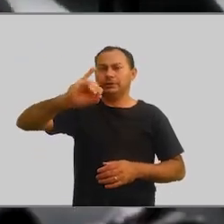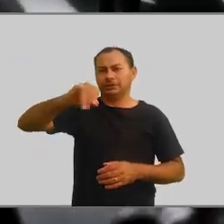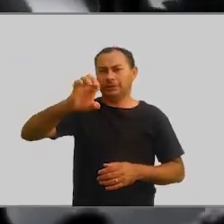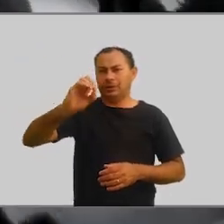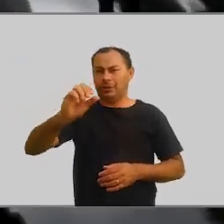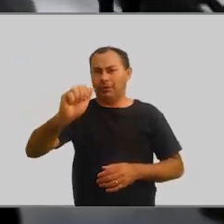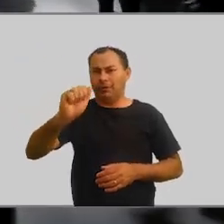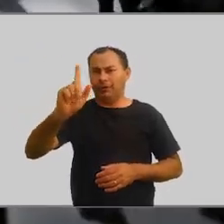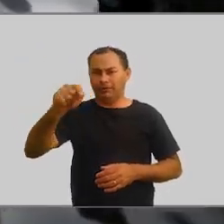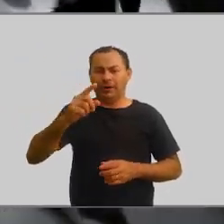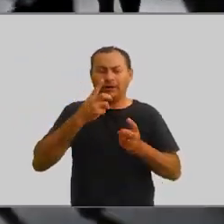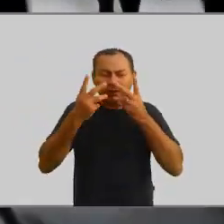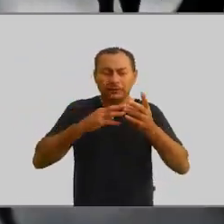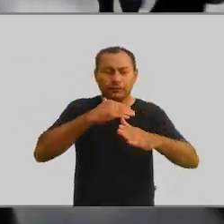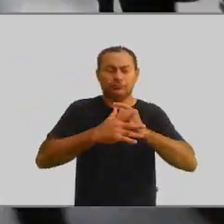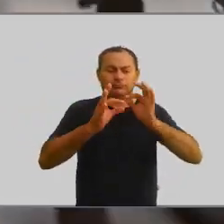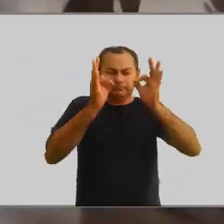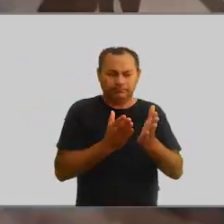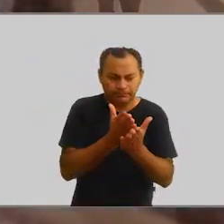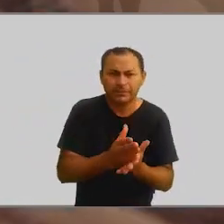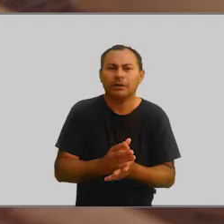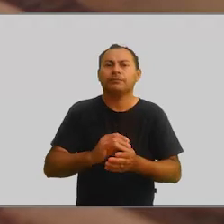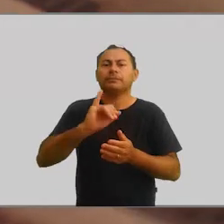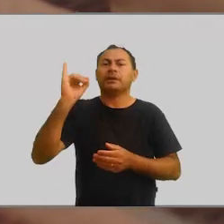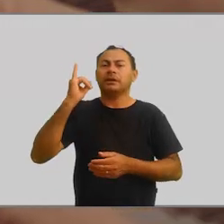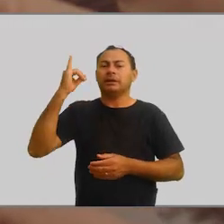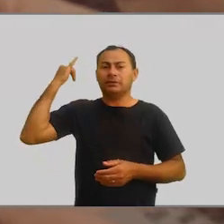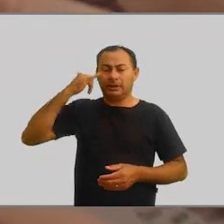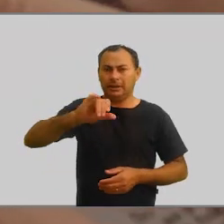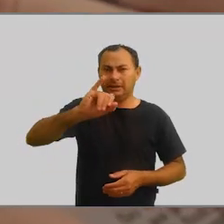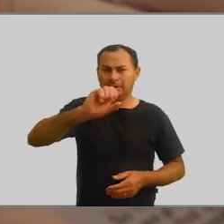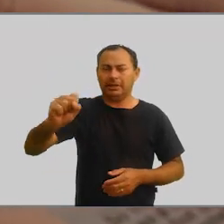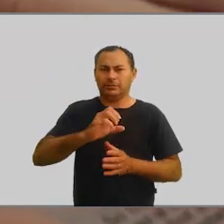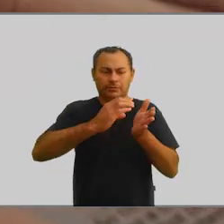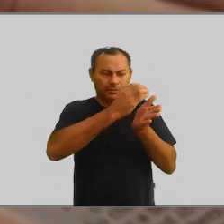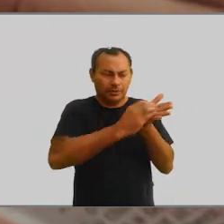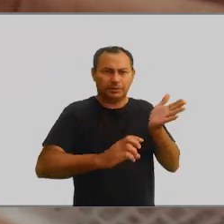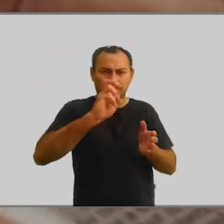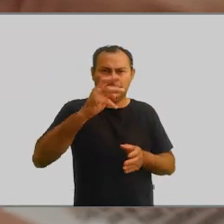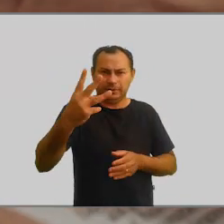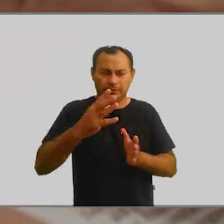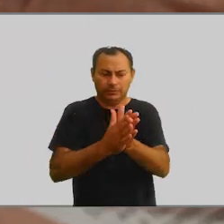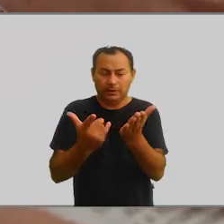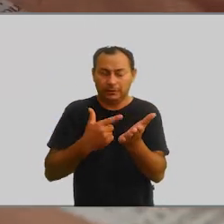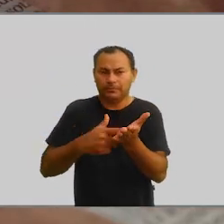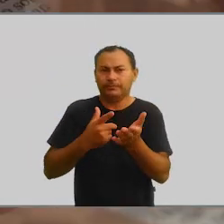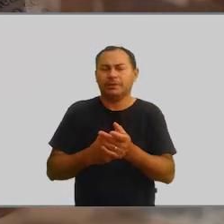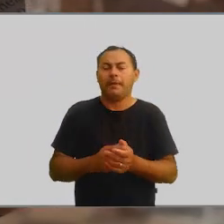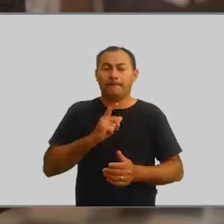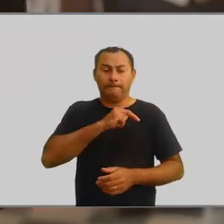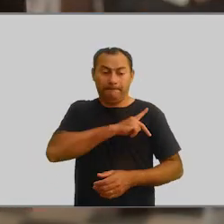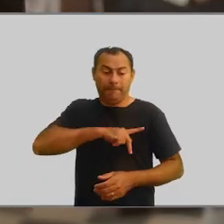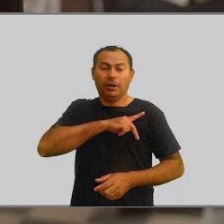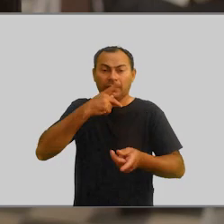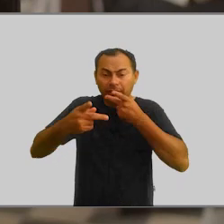colocou sobre Jesus a iniquidade de todos nós. Isaías afirmou isso no capítulo 53 do seu livro.